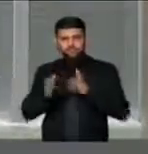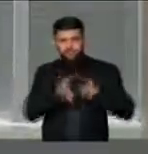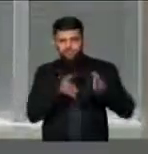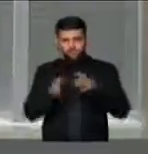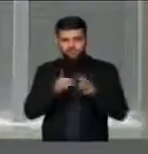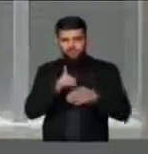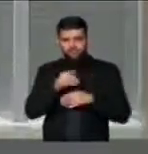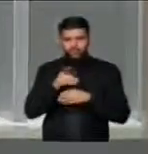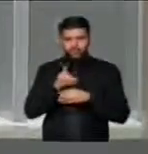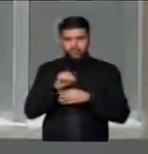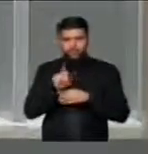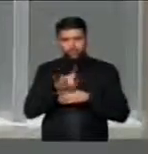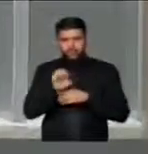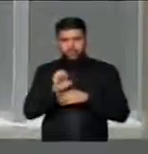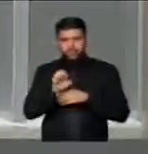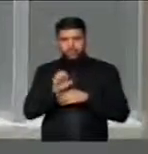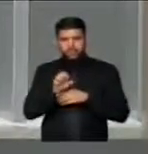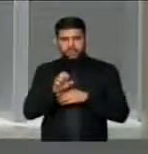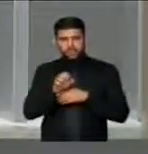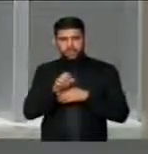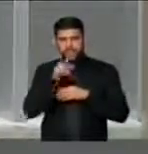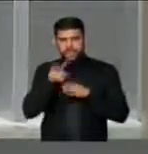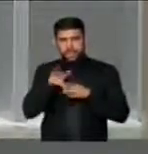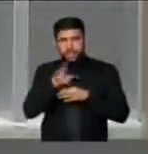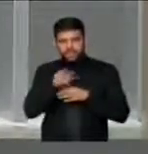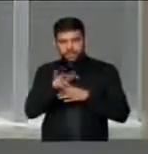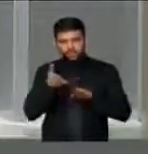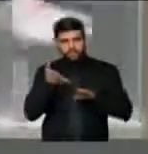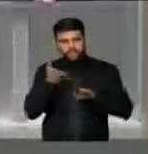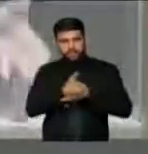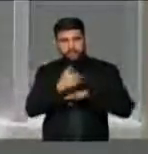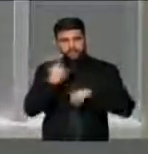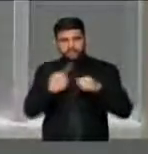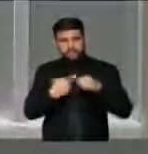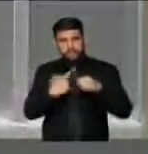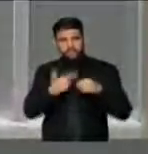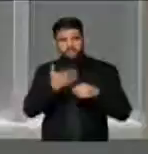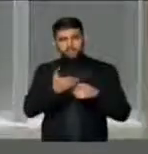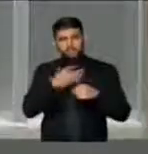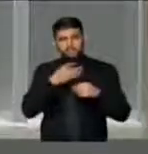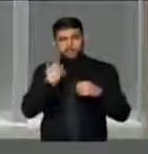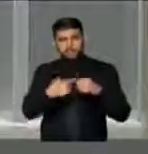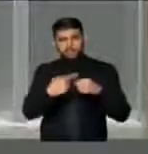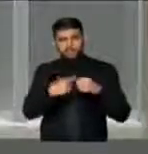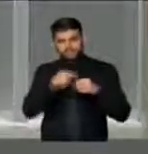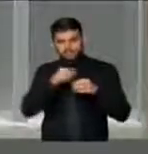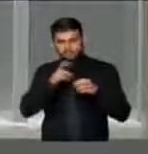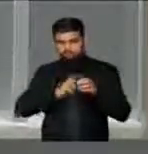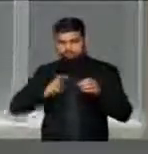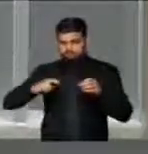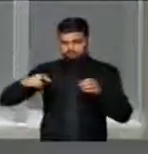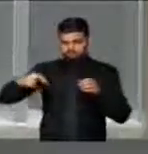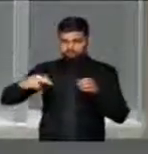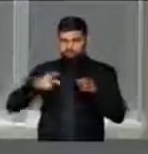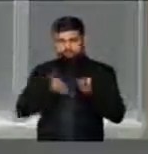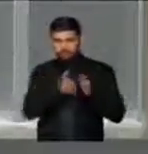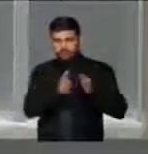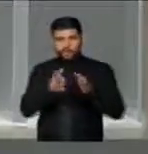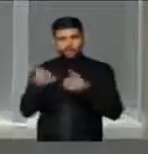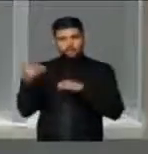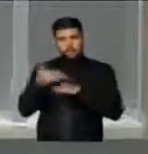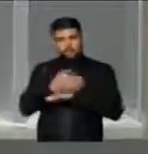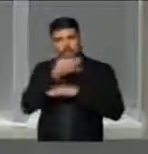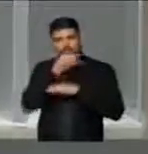que banha e atravessa a minha cidade, ou a minha cidade nasceu no seu entorno. Eu venho fazer